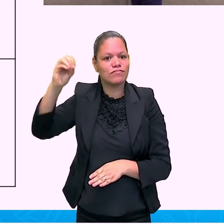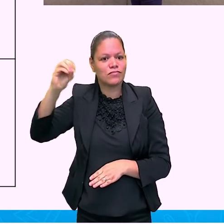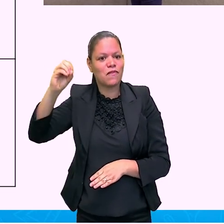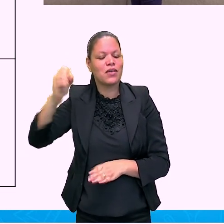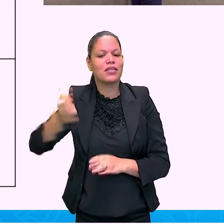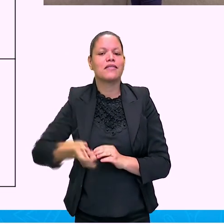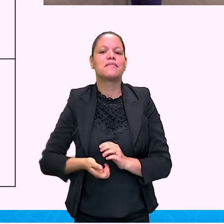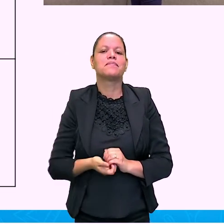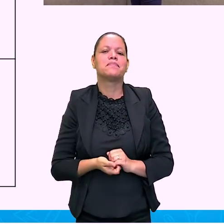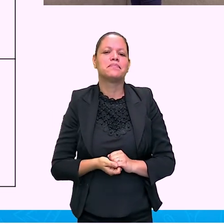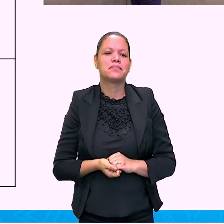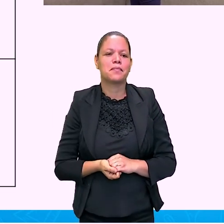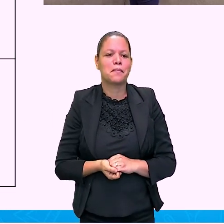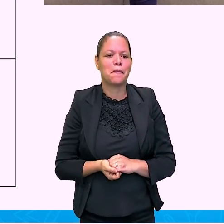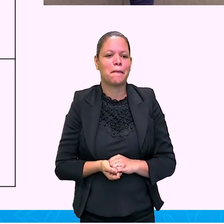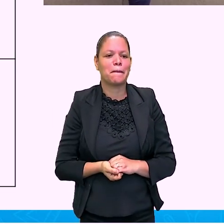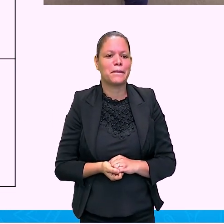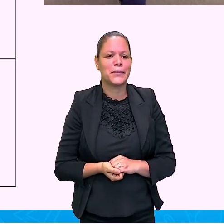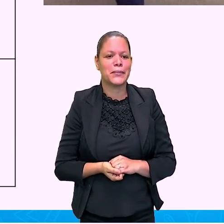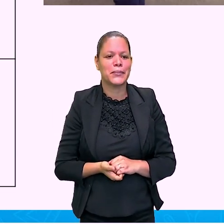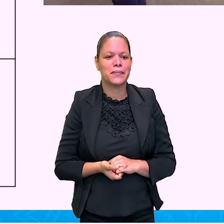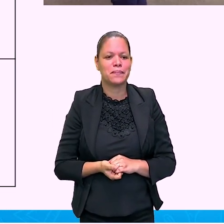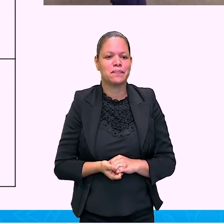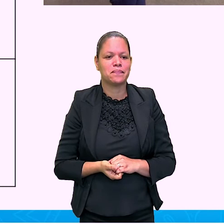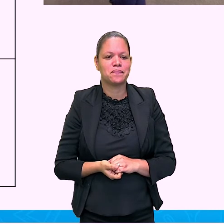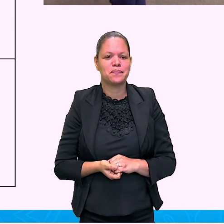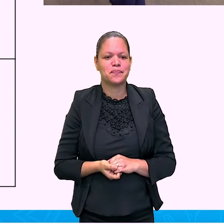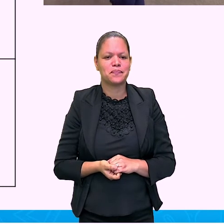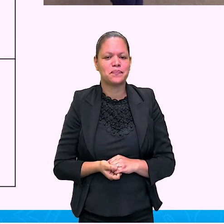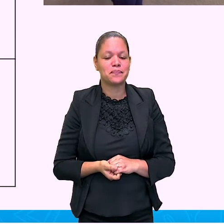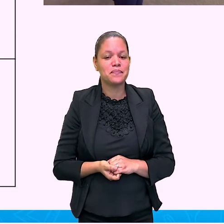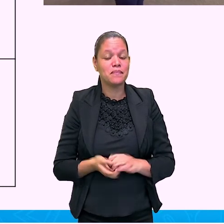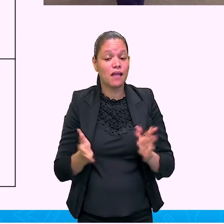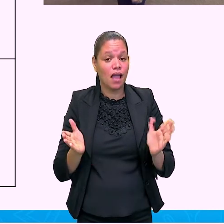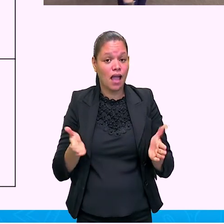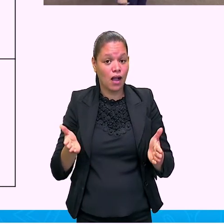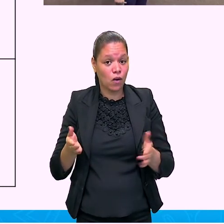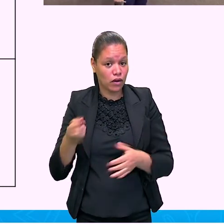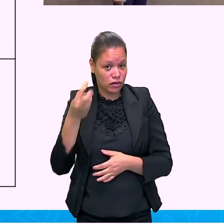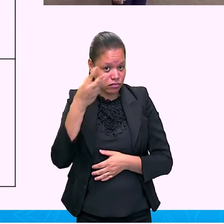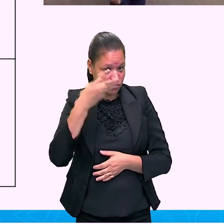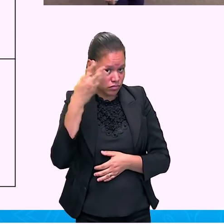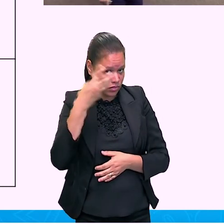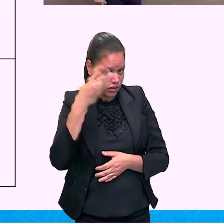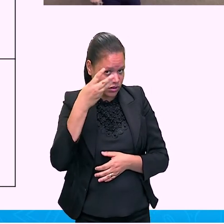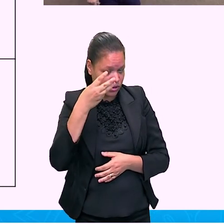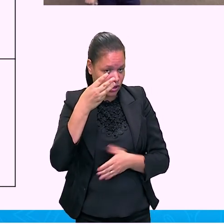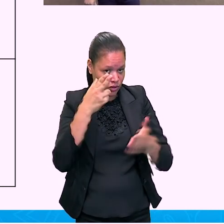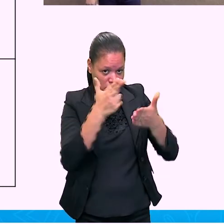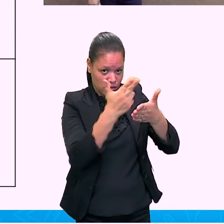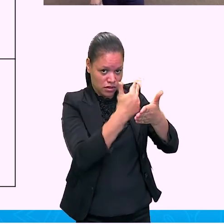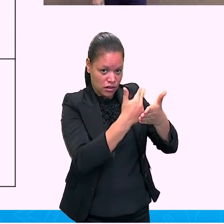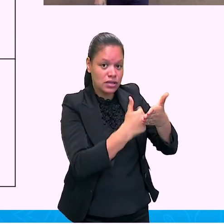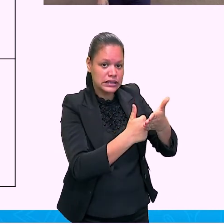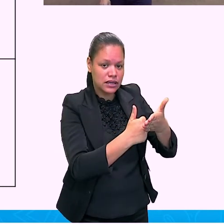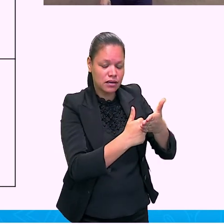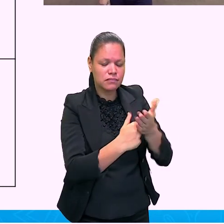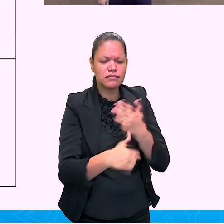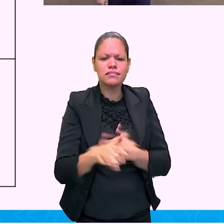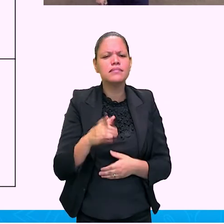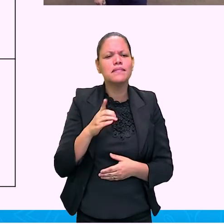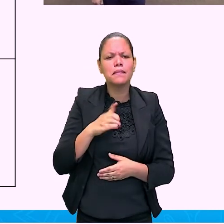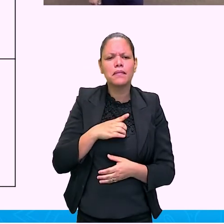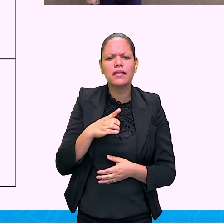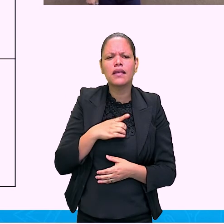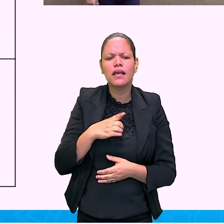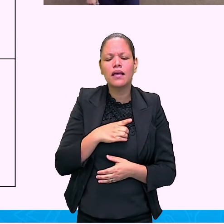Um ponto em comum e um ângulo que não é de 90 graus. No terceiro desenho, nós temos duas retas que têm um ponto em comum,